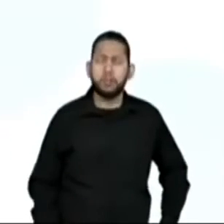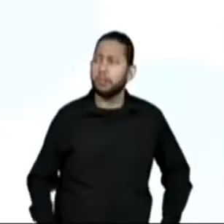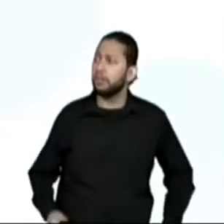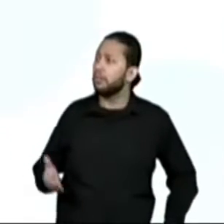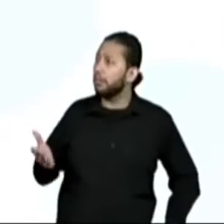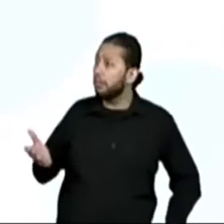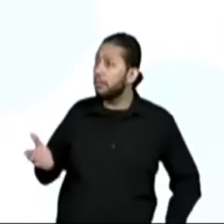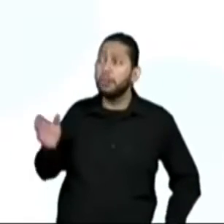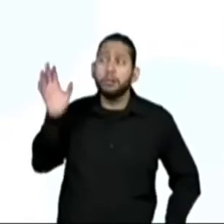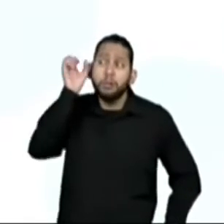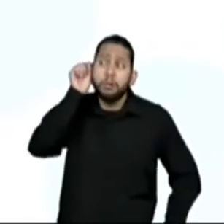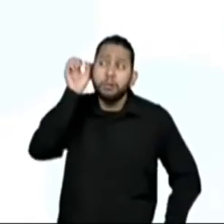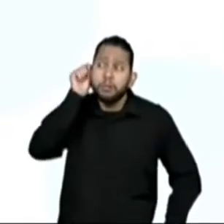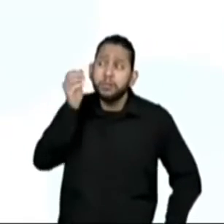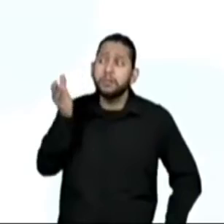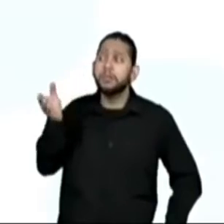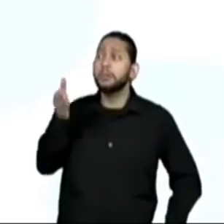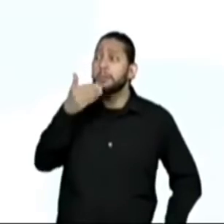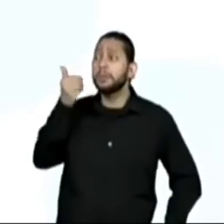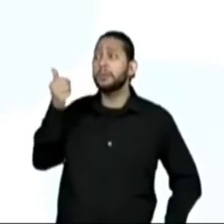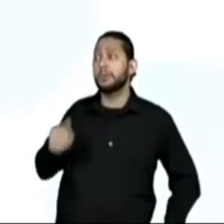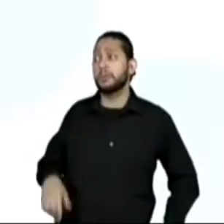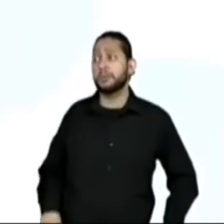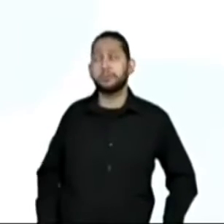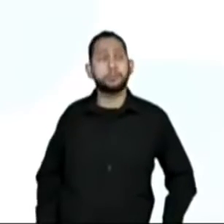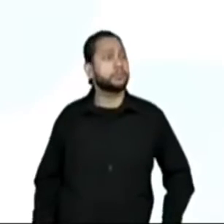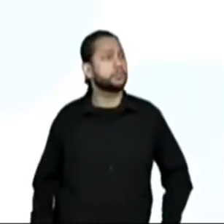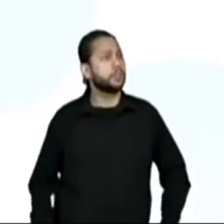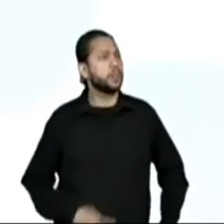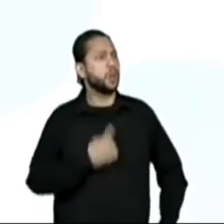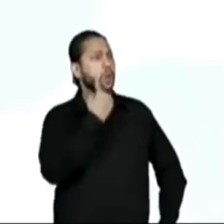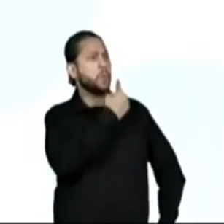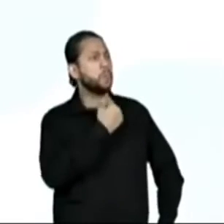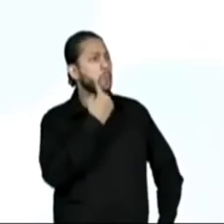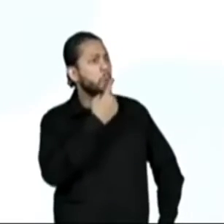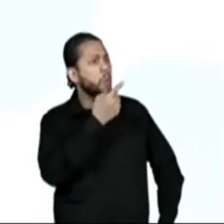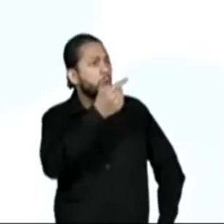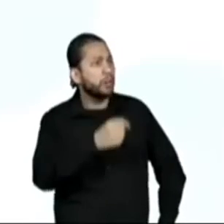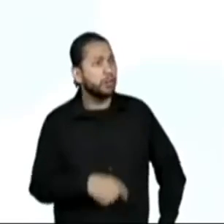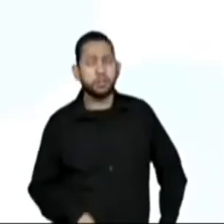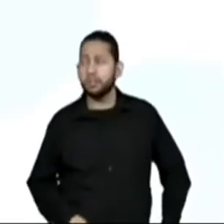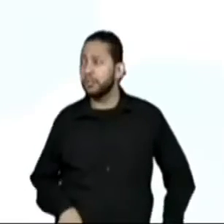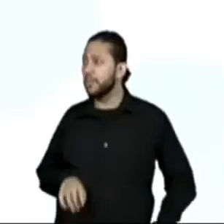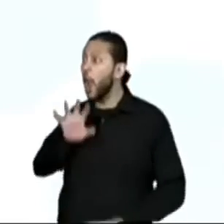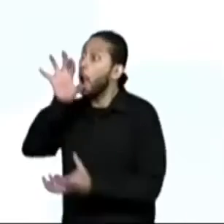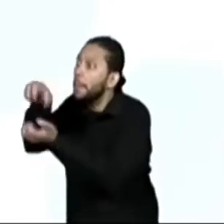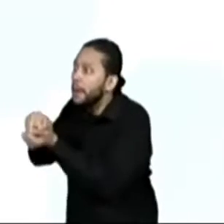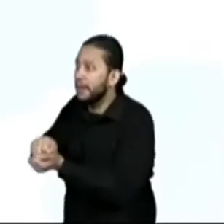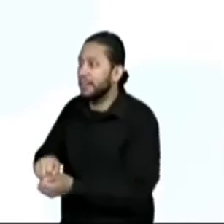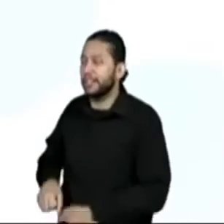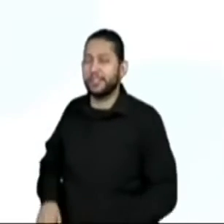para te escutar melhor. Que boca você tem? É para te comer.